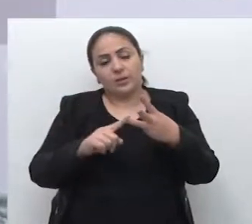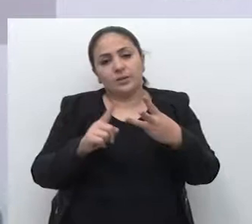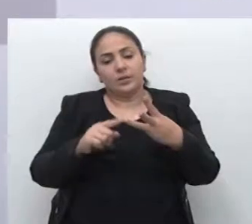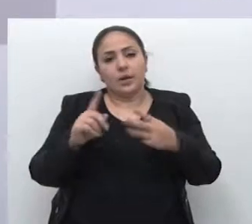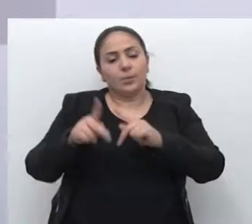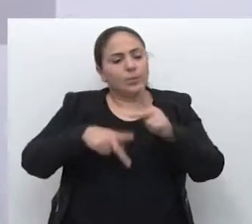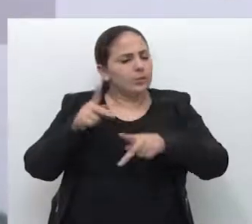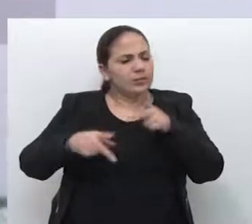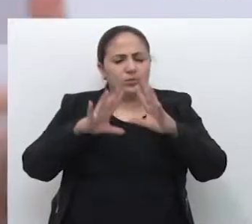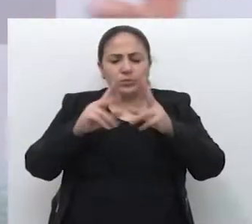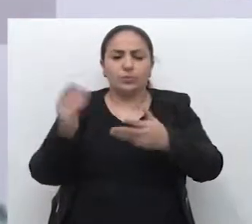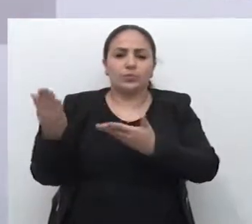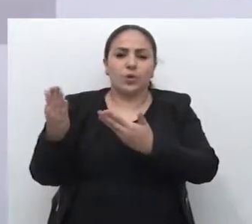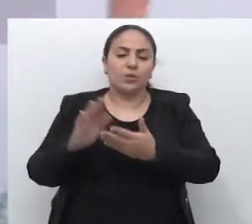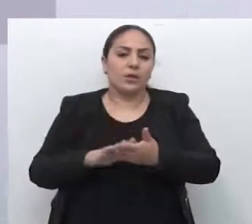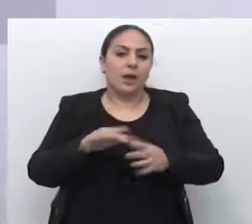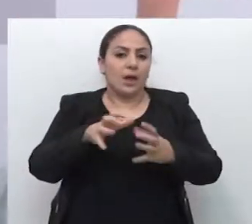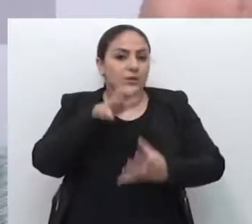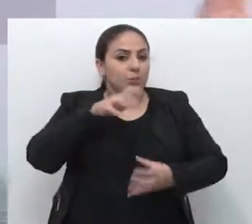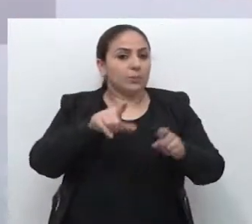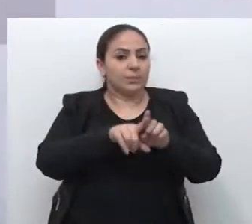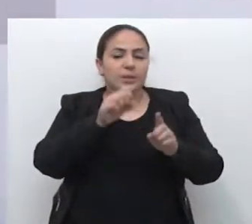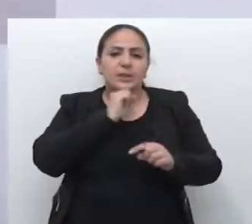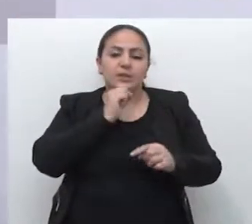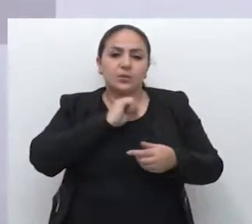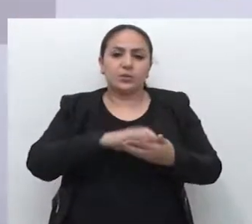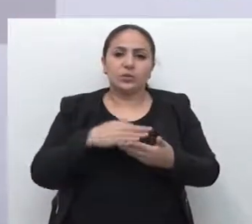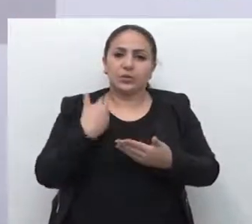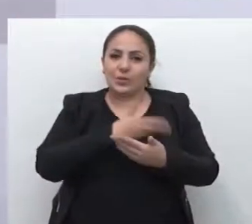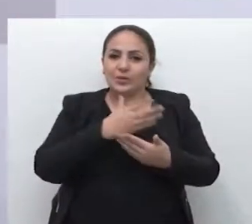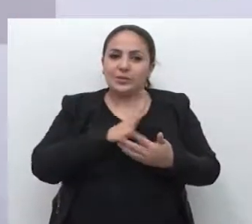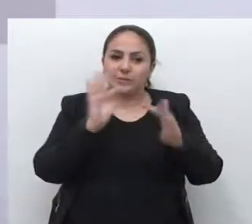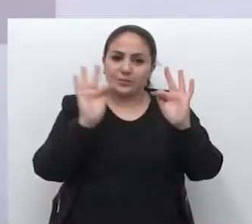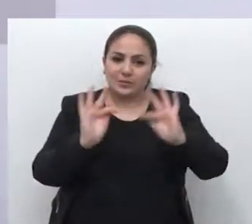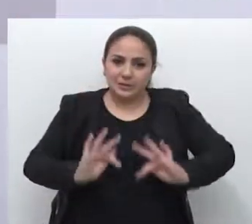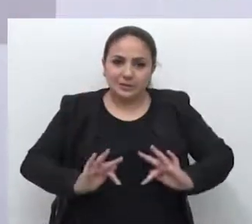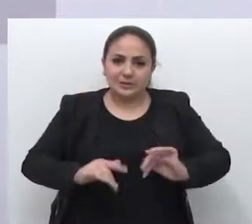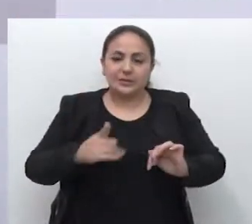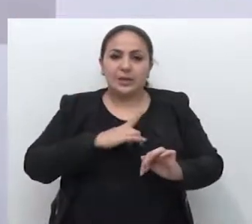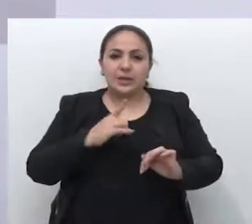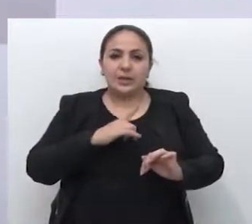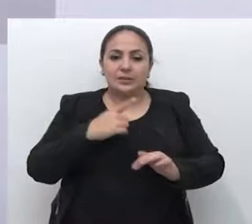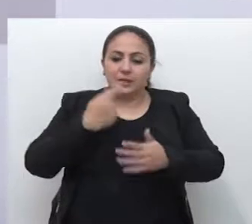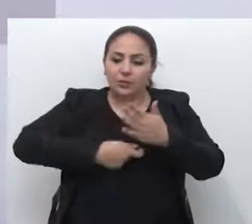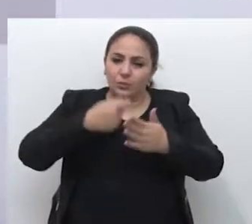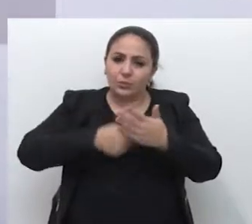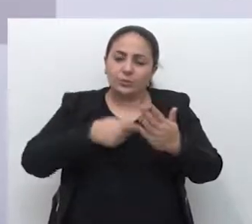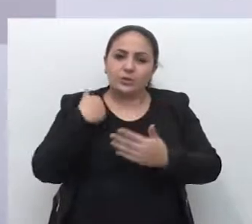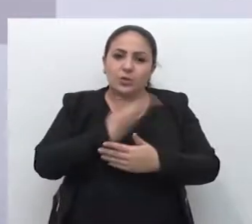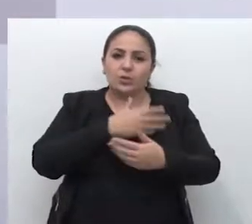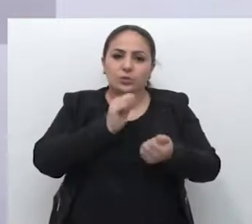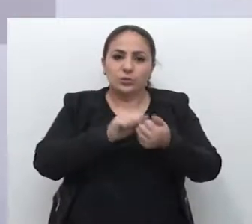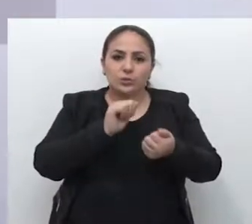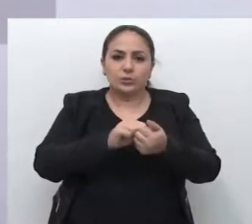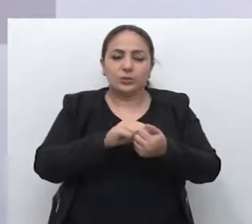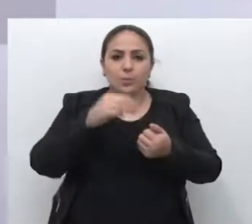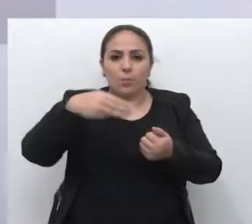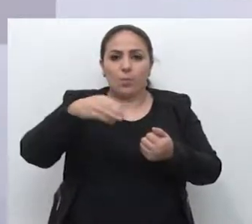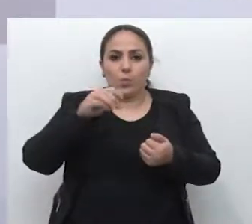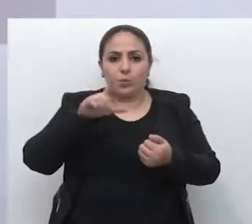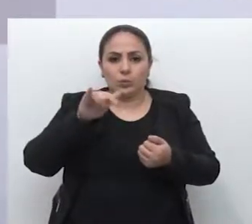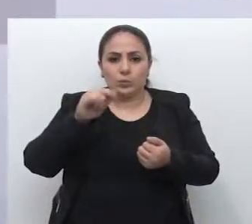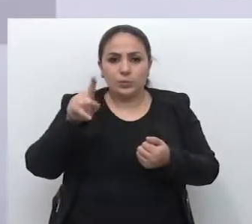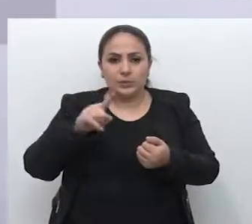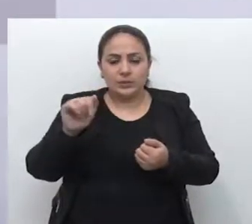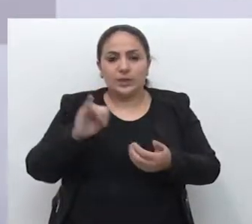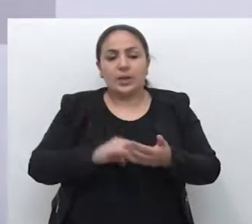população também de jovens, de adolescentes, de adultos e de idosos. Estamos bastante entusiasmados com essa bandeira que nós estamos levantando junto com a